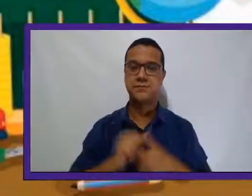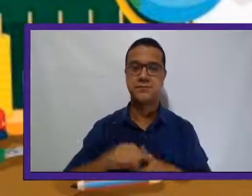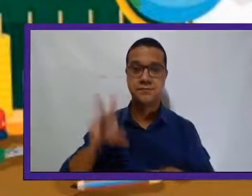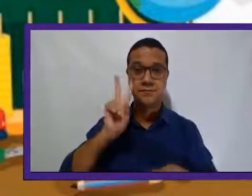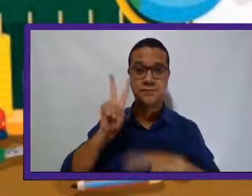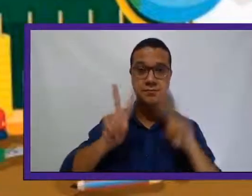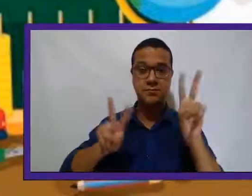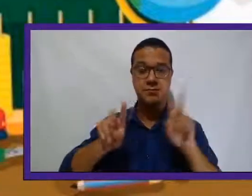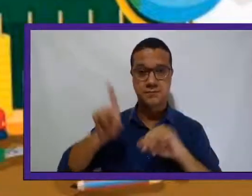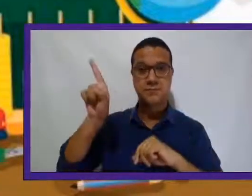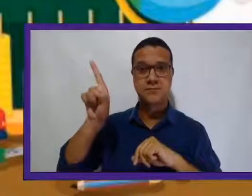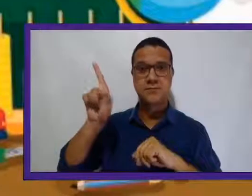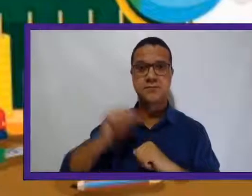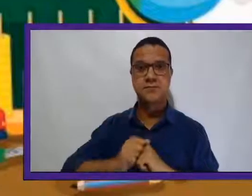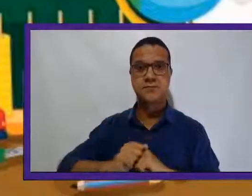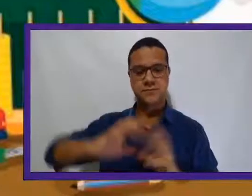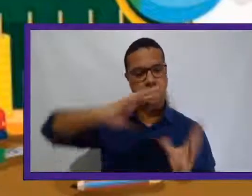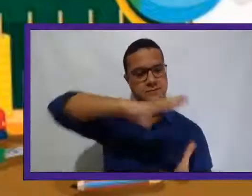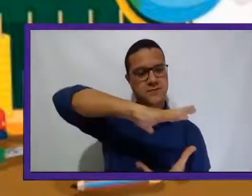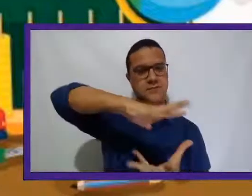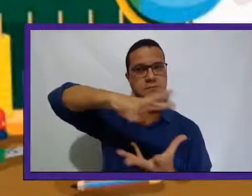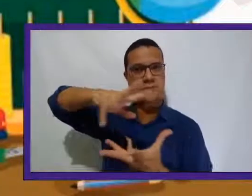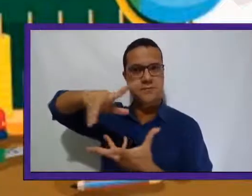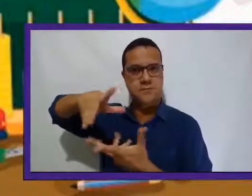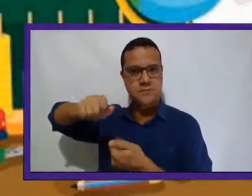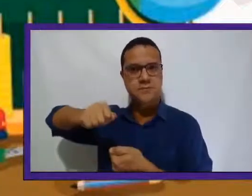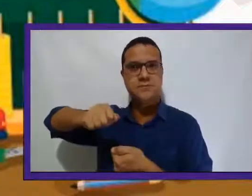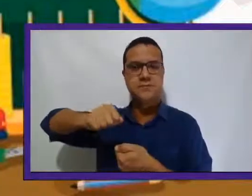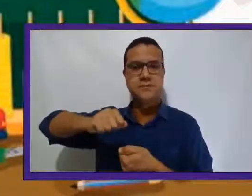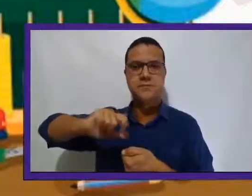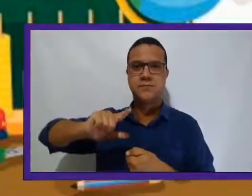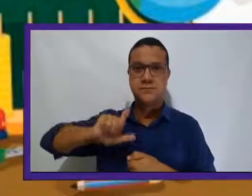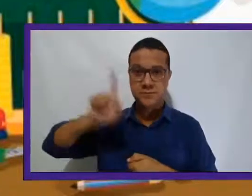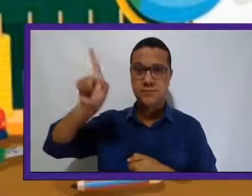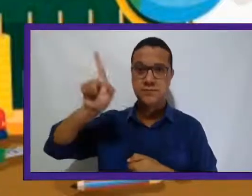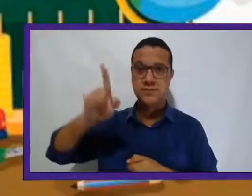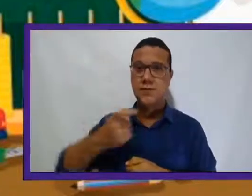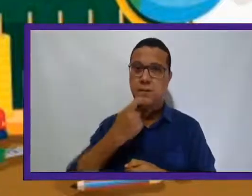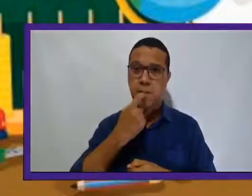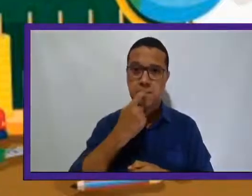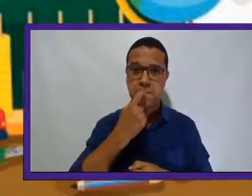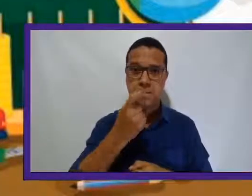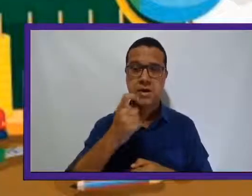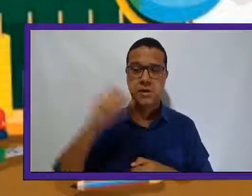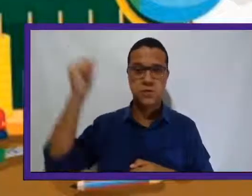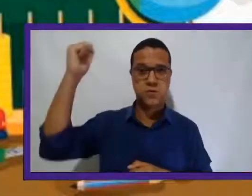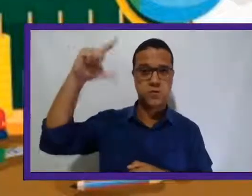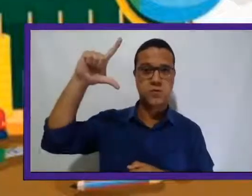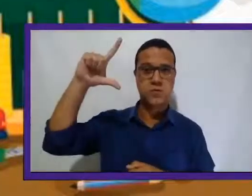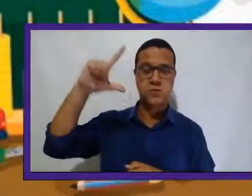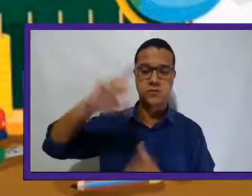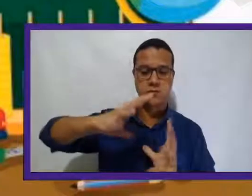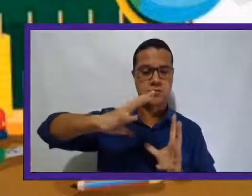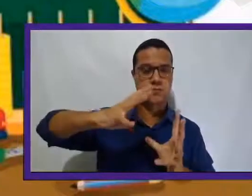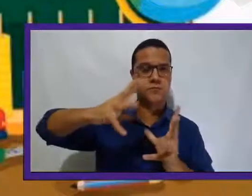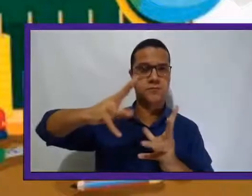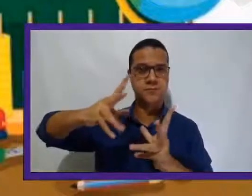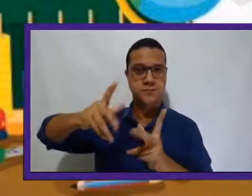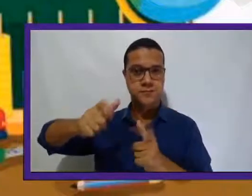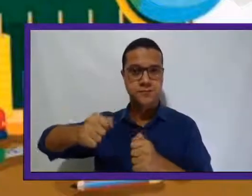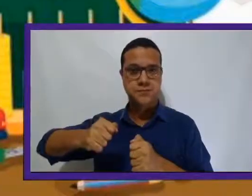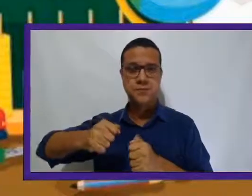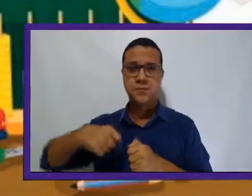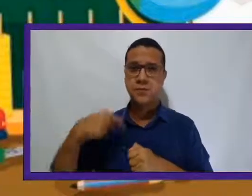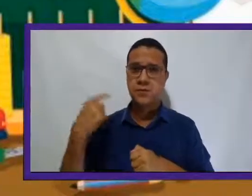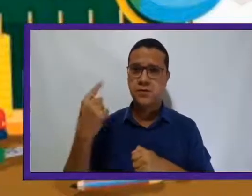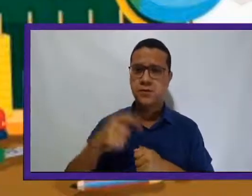Então olhando agora Para o planeta Terra Ele está ali Perto do sol E o planeta Terra Por